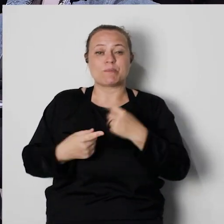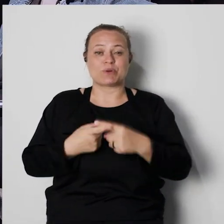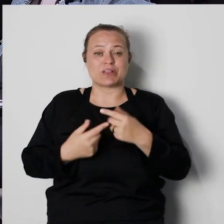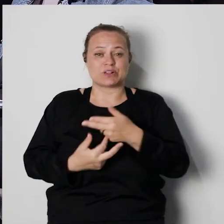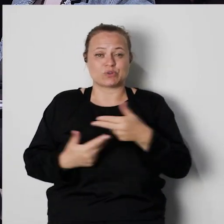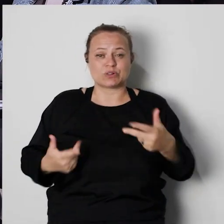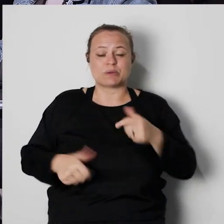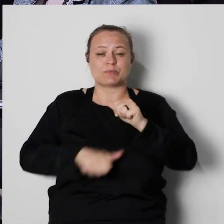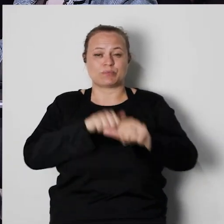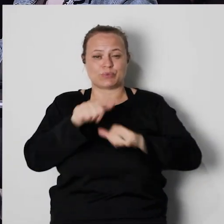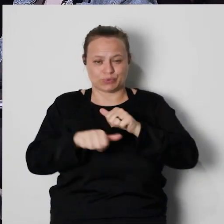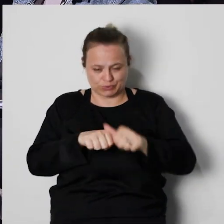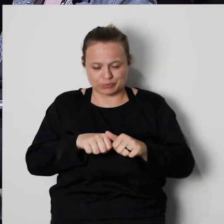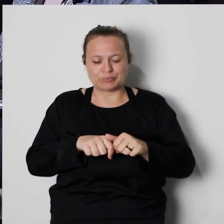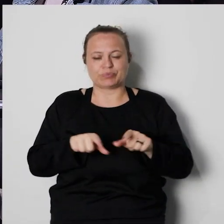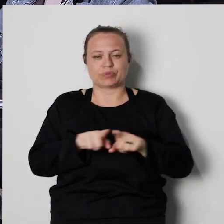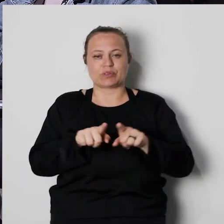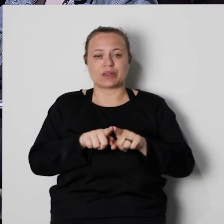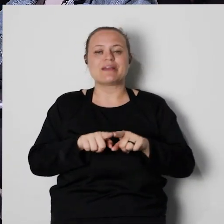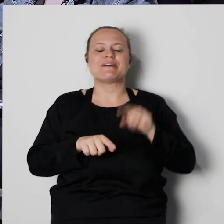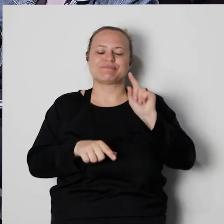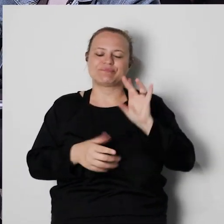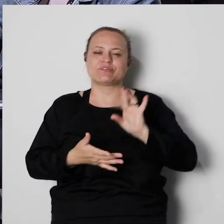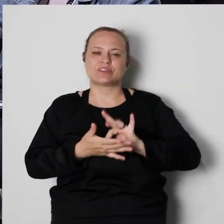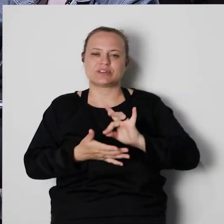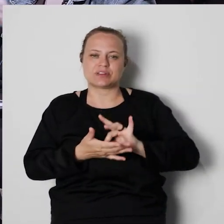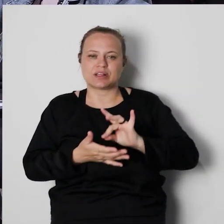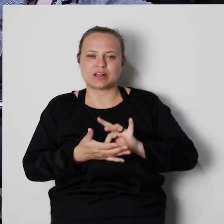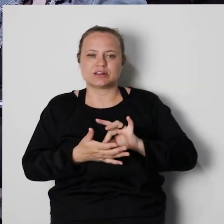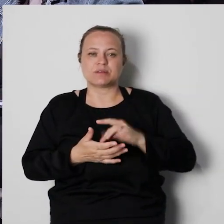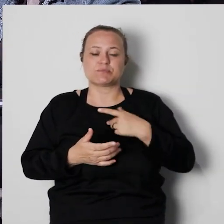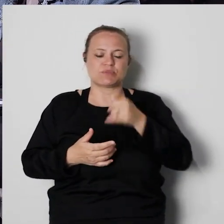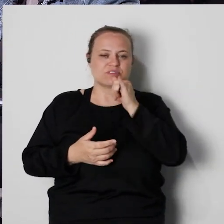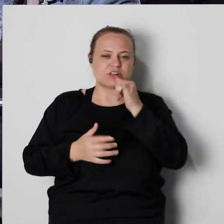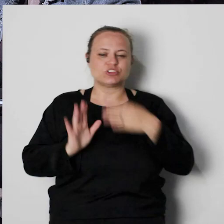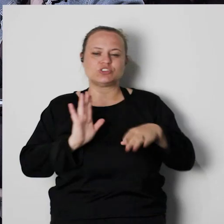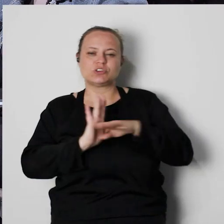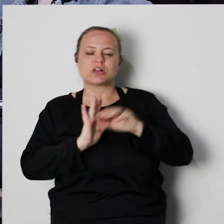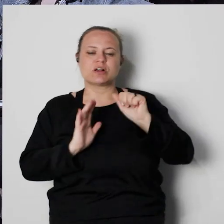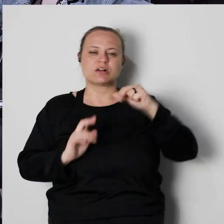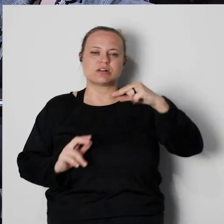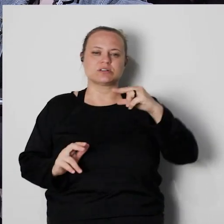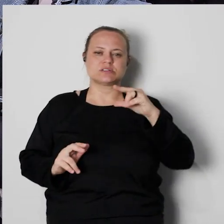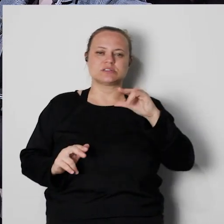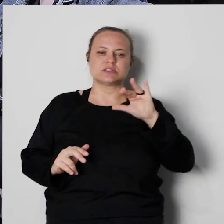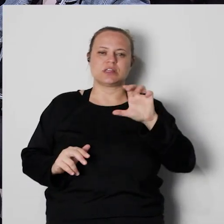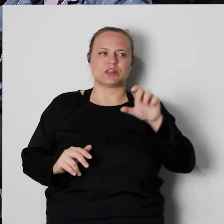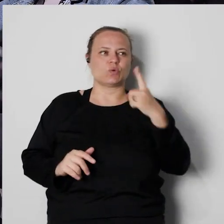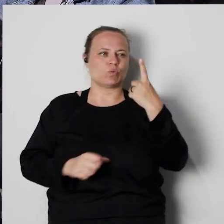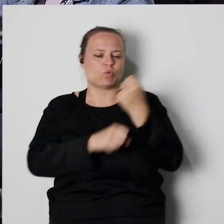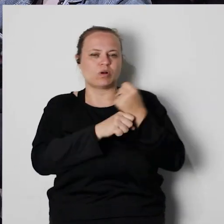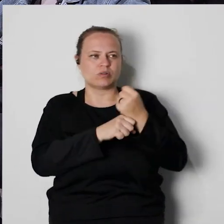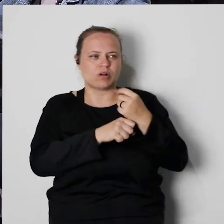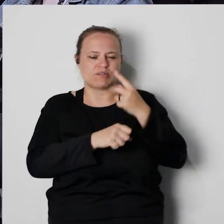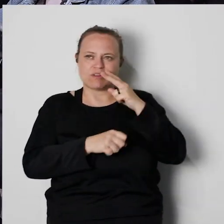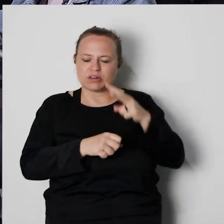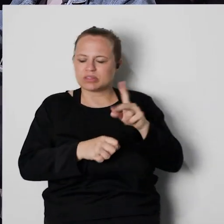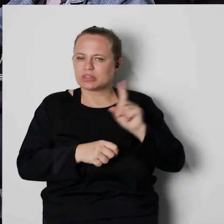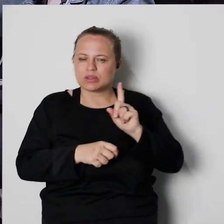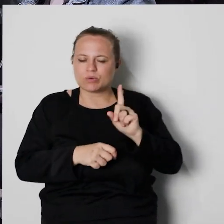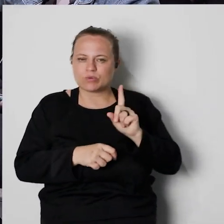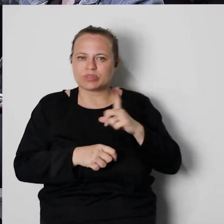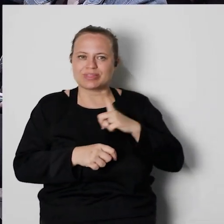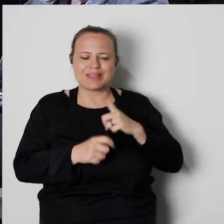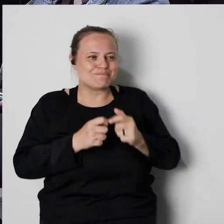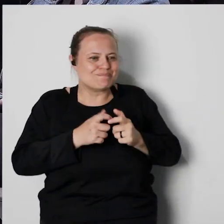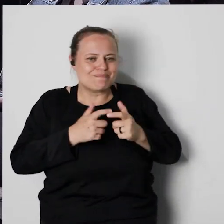pontual, podia dar outros, de como os mapeamentos, eles sempre vão ser importantes, assim como as formações, porque as coisas vão mudando,